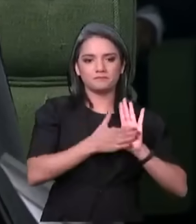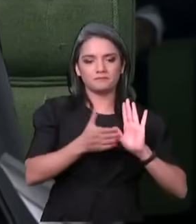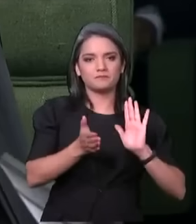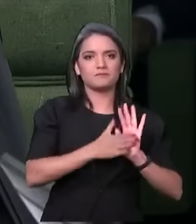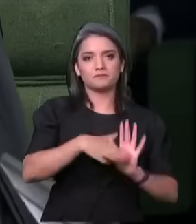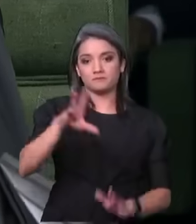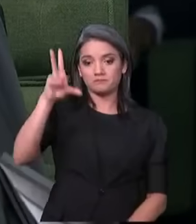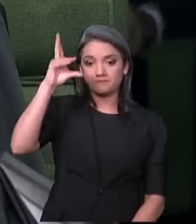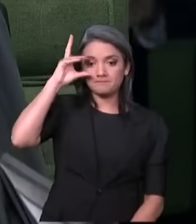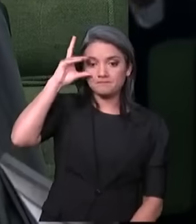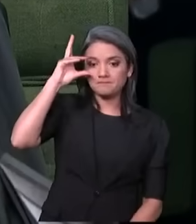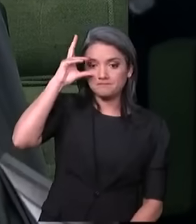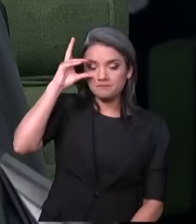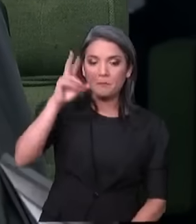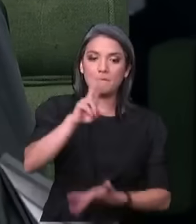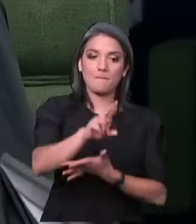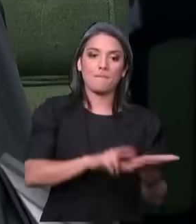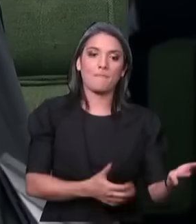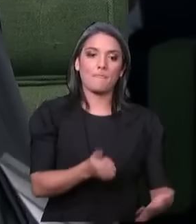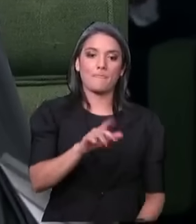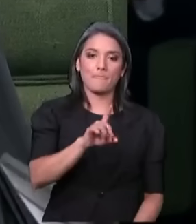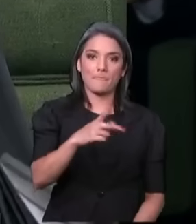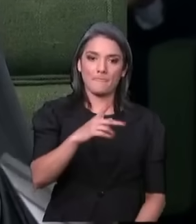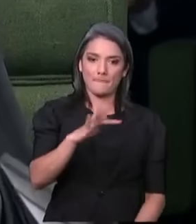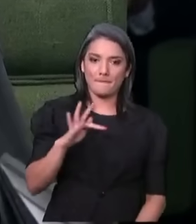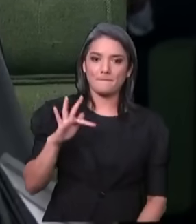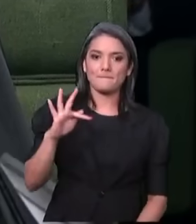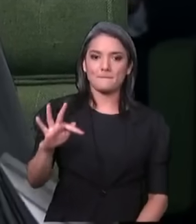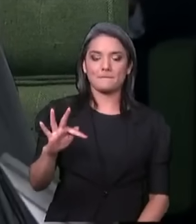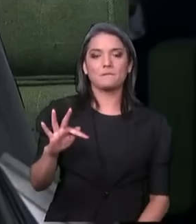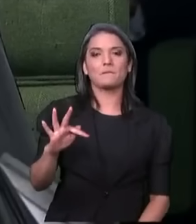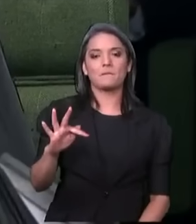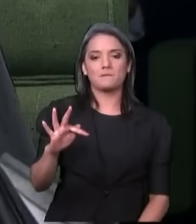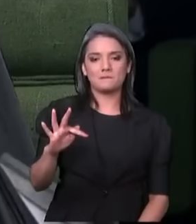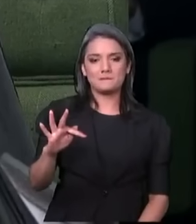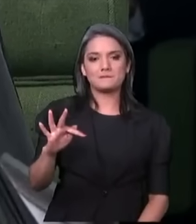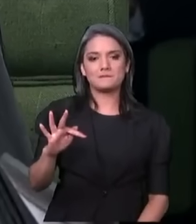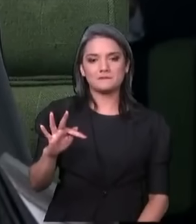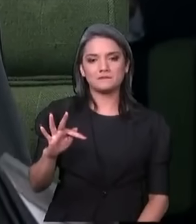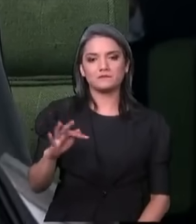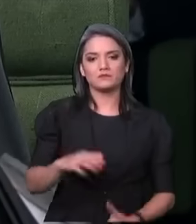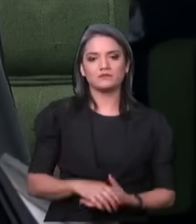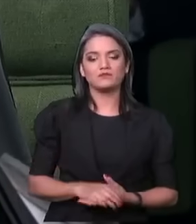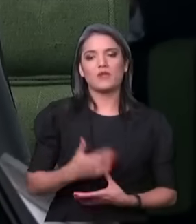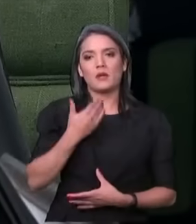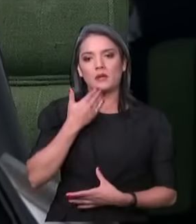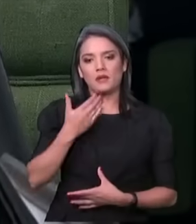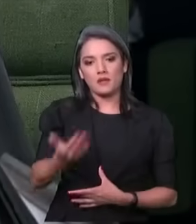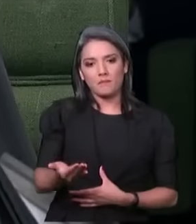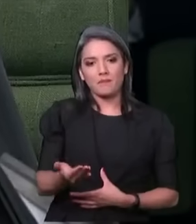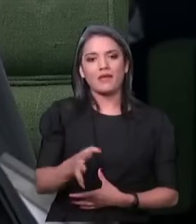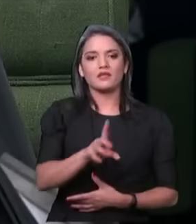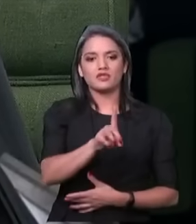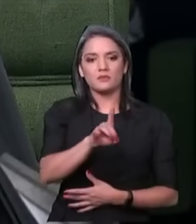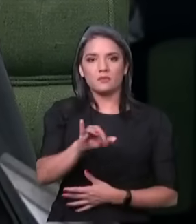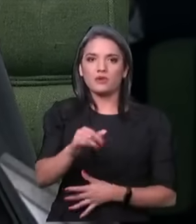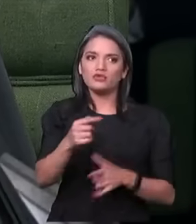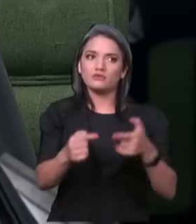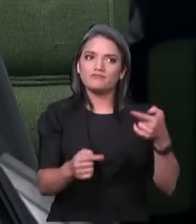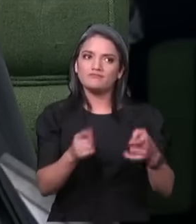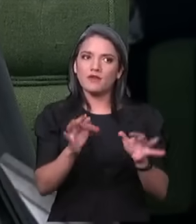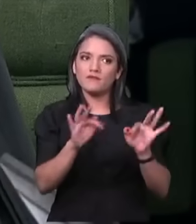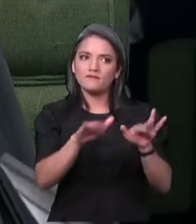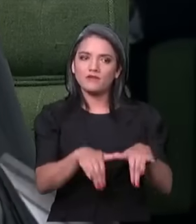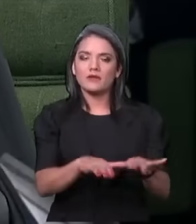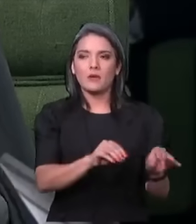relator da dpf já citada que se indica eventualmente adiamento desta questão que